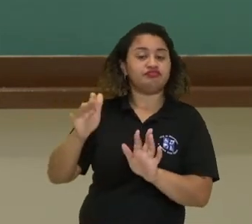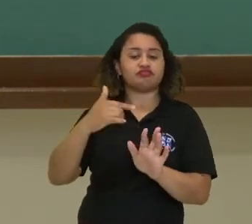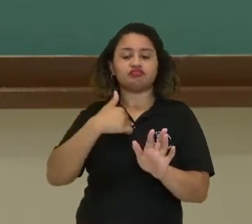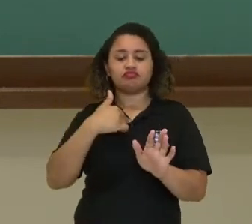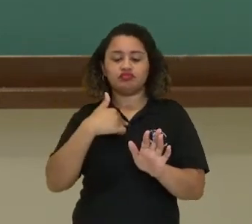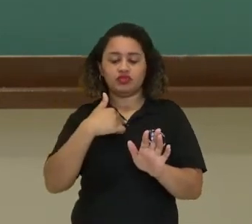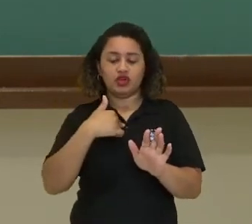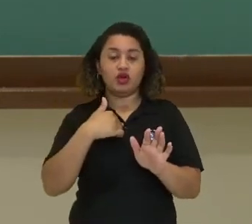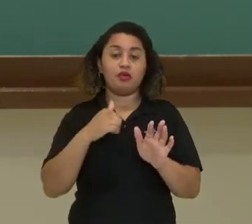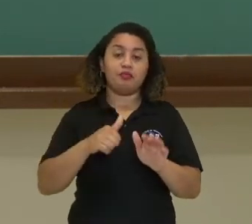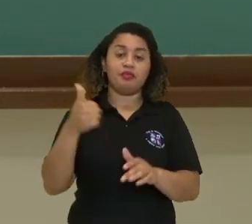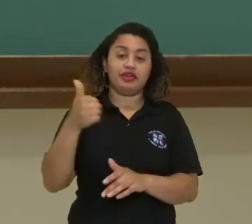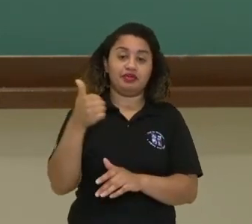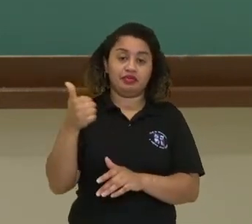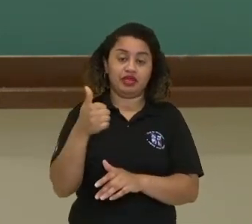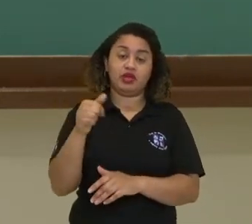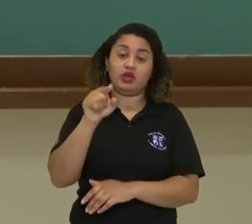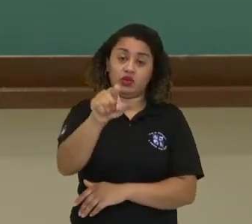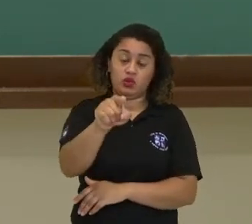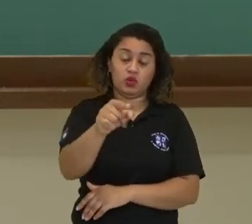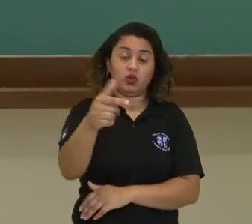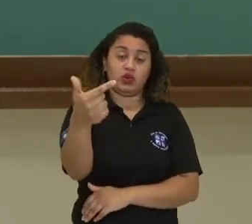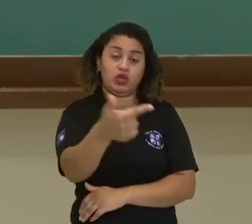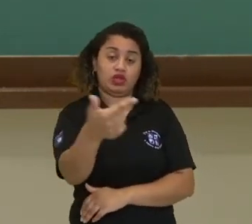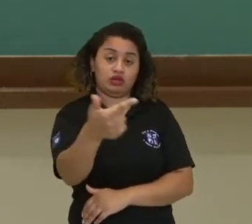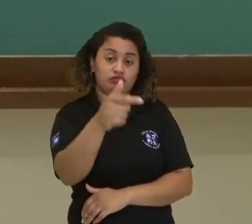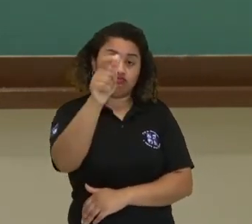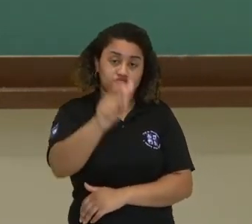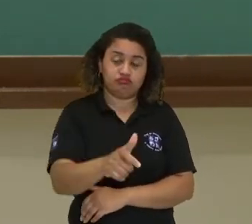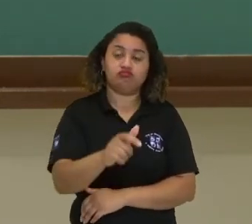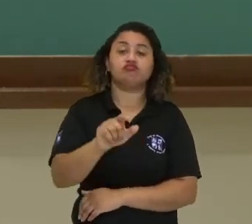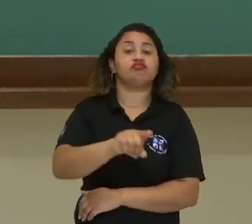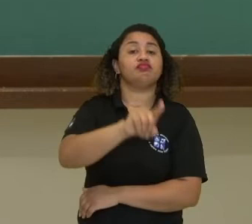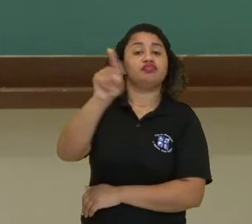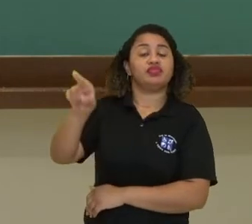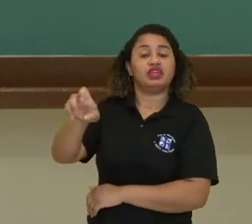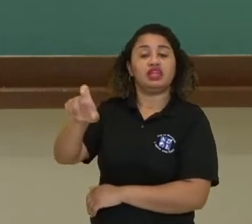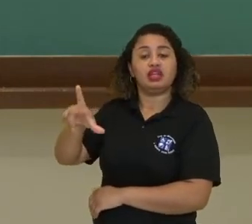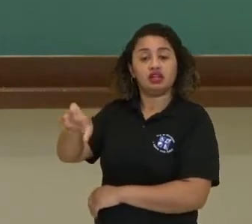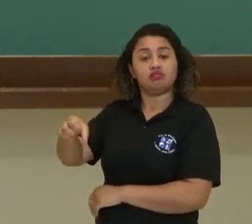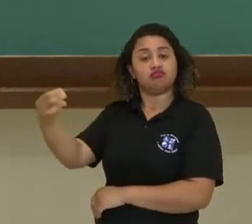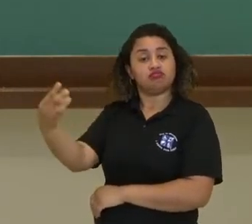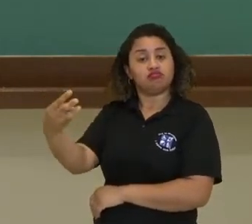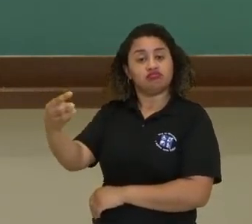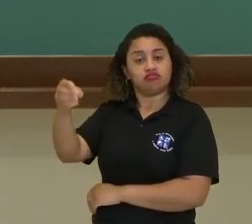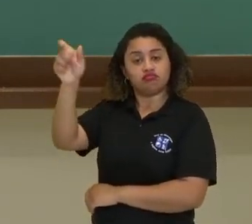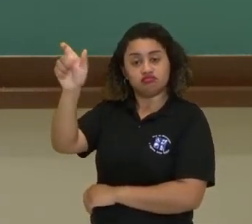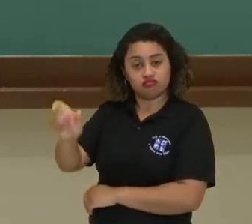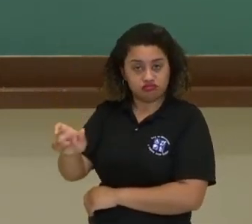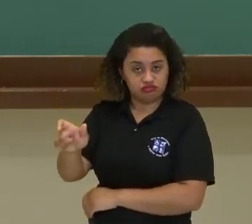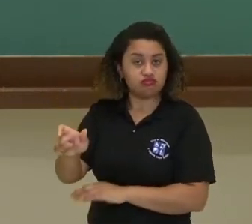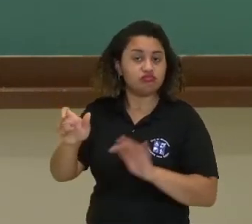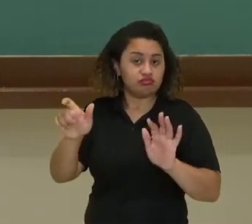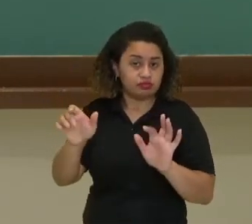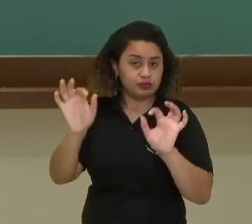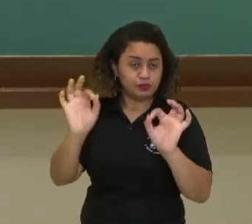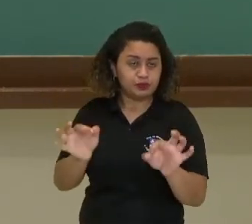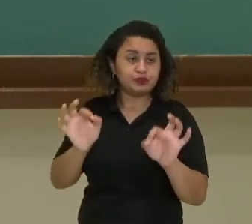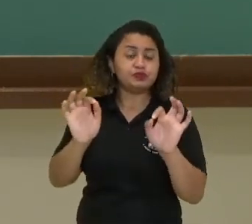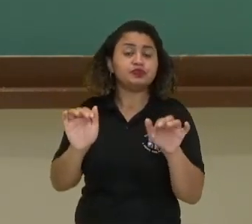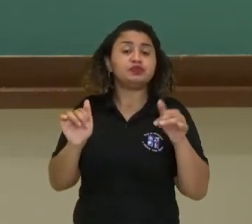falo, primeira pessoa. Tu, com quem eu falo, segunda pessoa. Ele, de quem eu falo, terceira